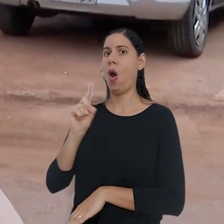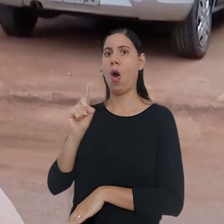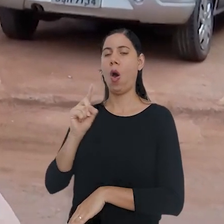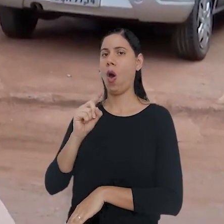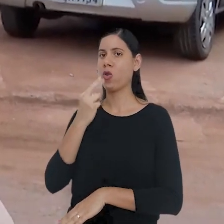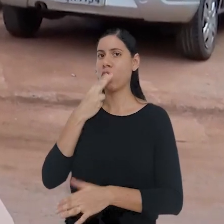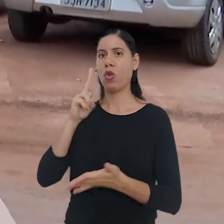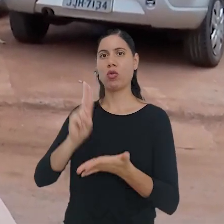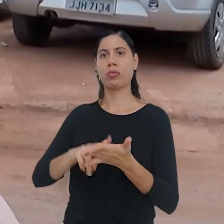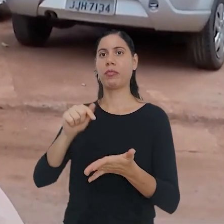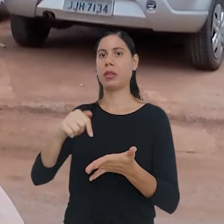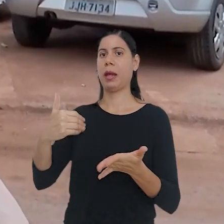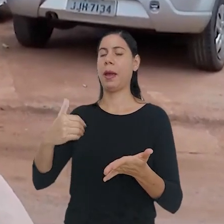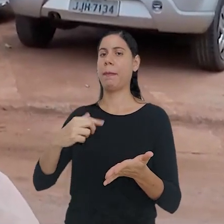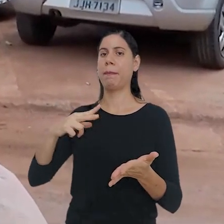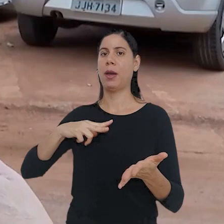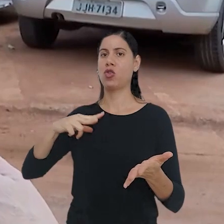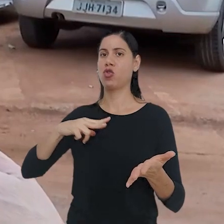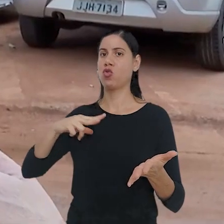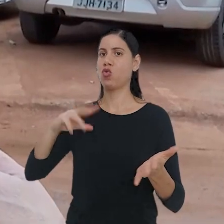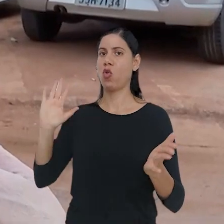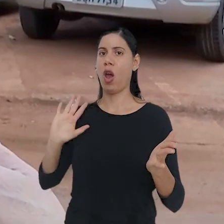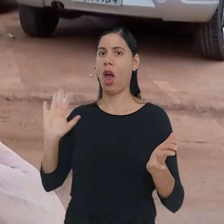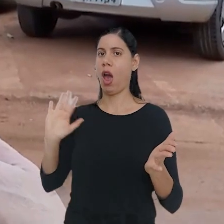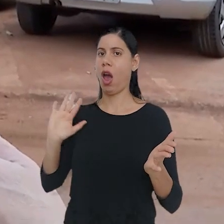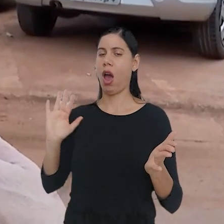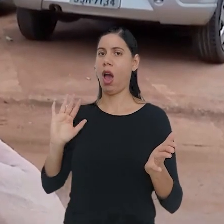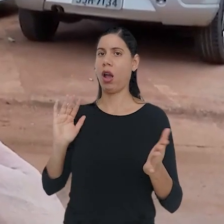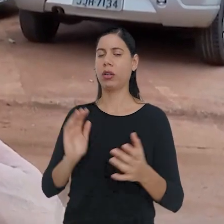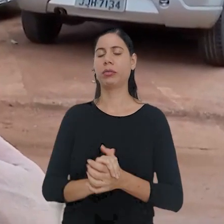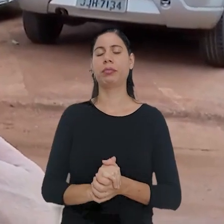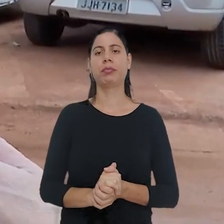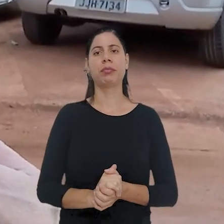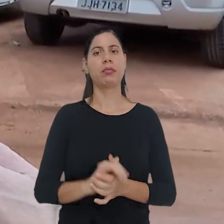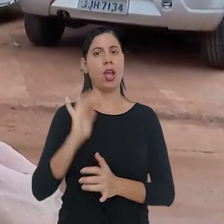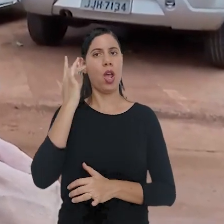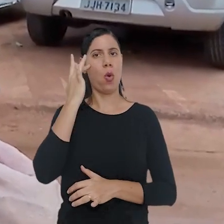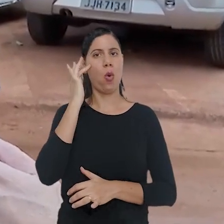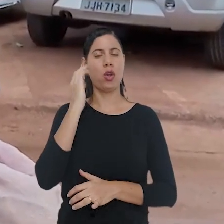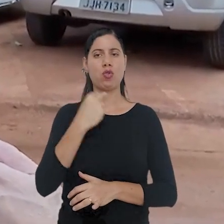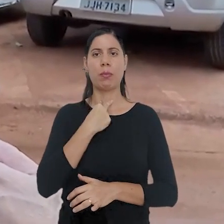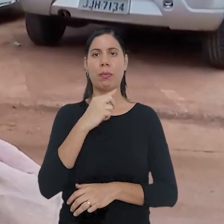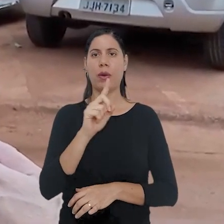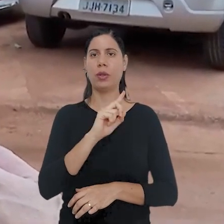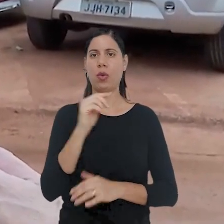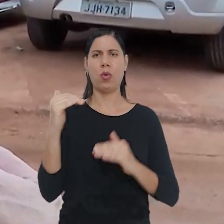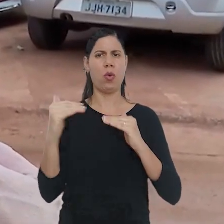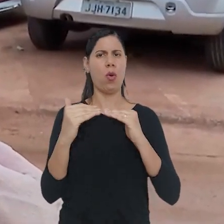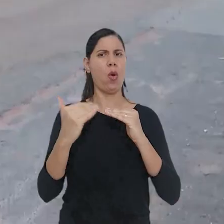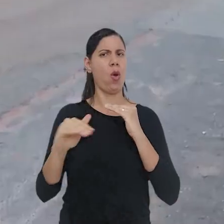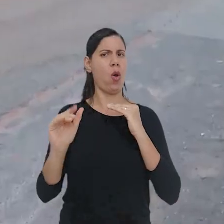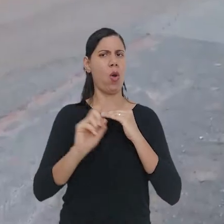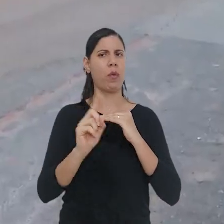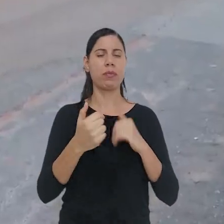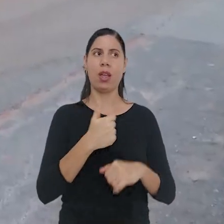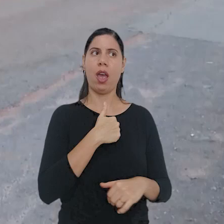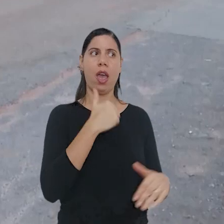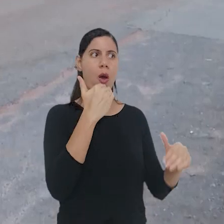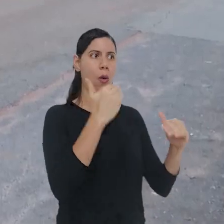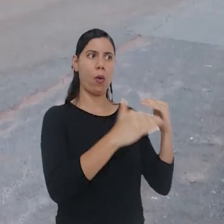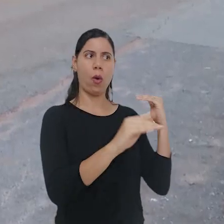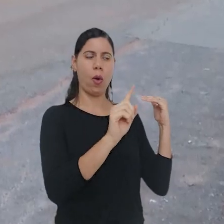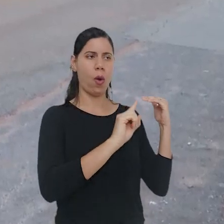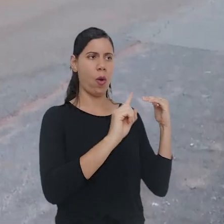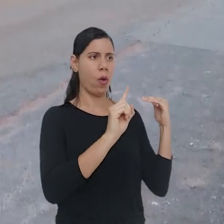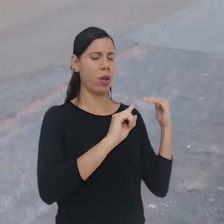uma coisa privada, privativa. A pessoa ela é individual. Eu acho que não concordo não. Eu não